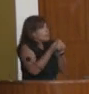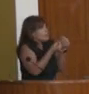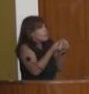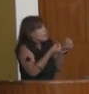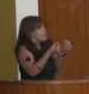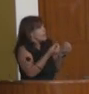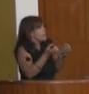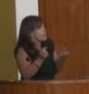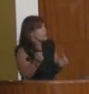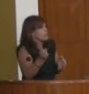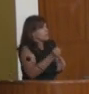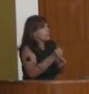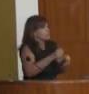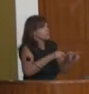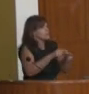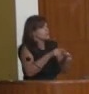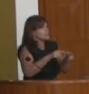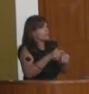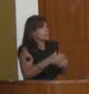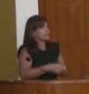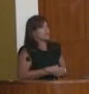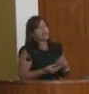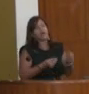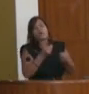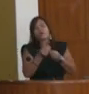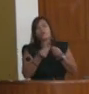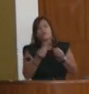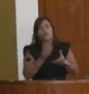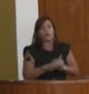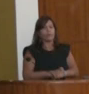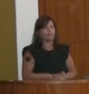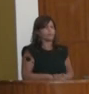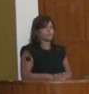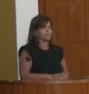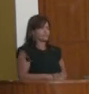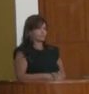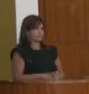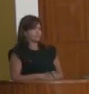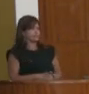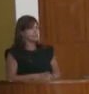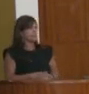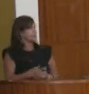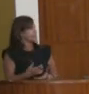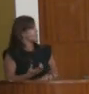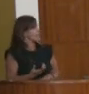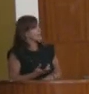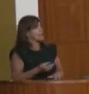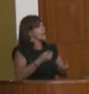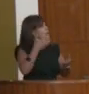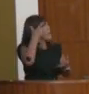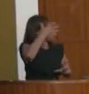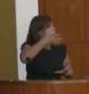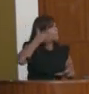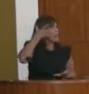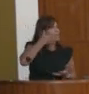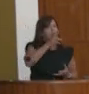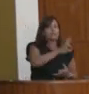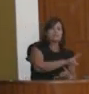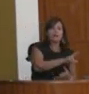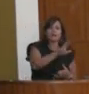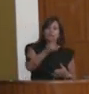A Elizabeth vai responder, a nossa palestrante também. Por isso que é bom, palestra e responde